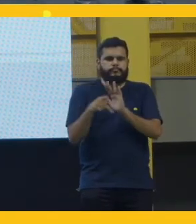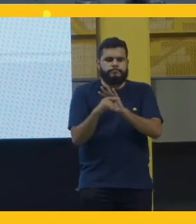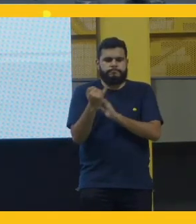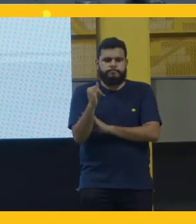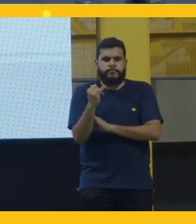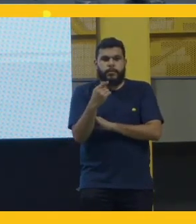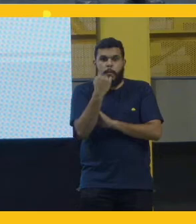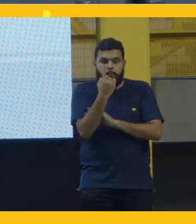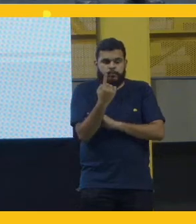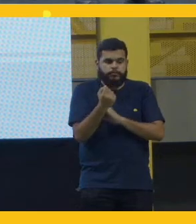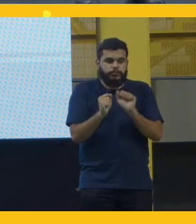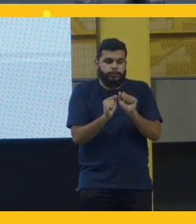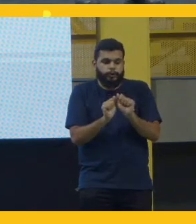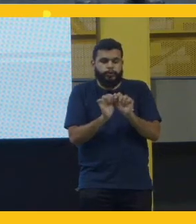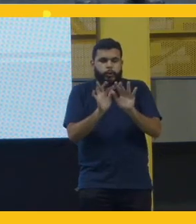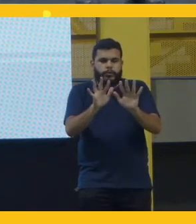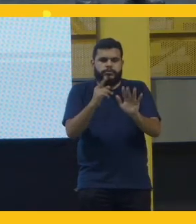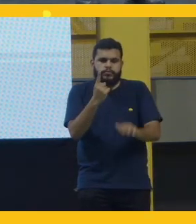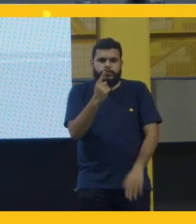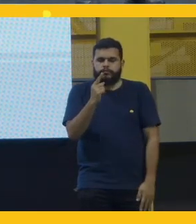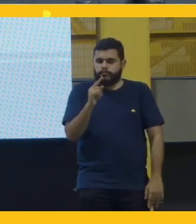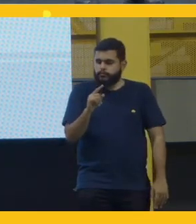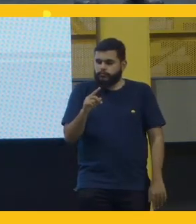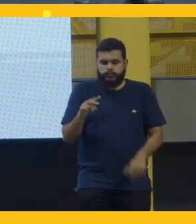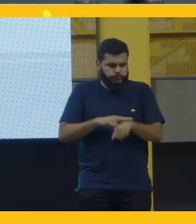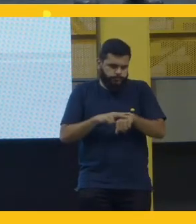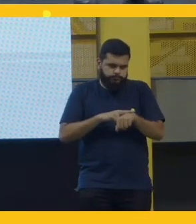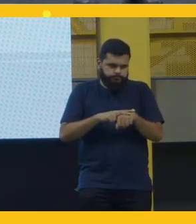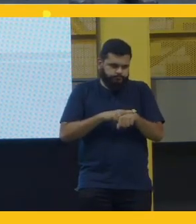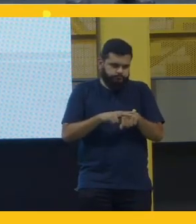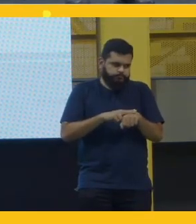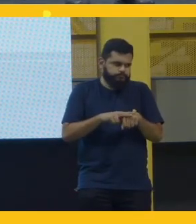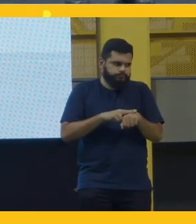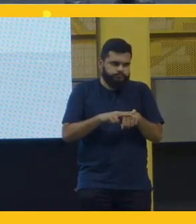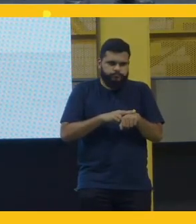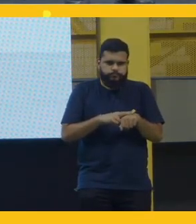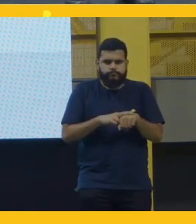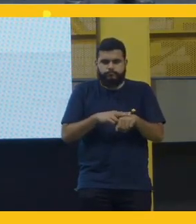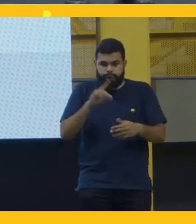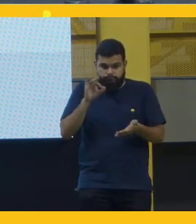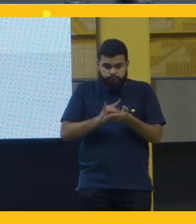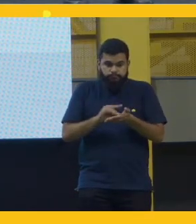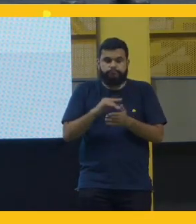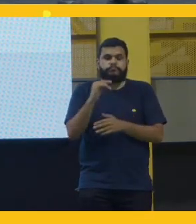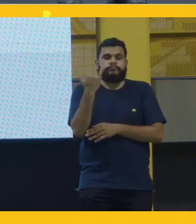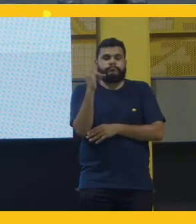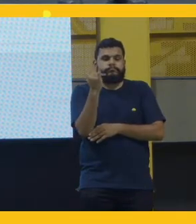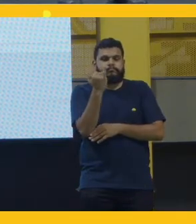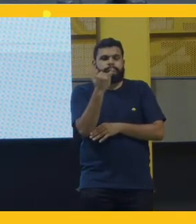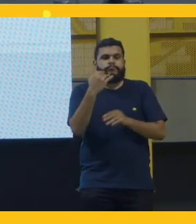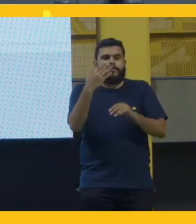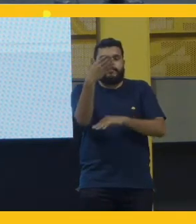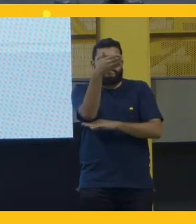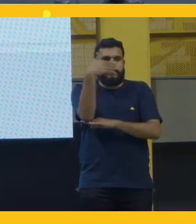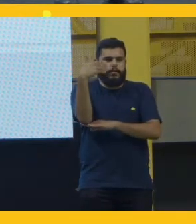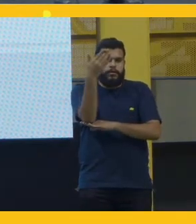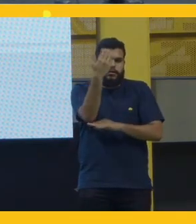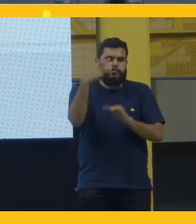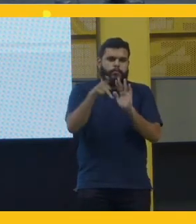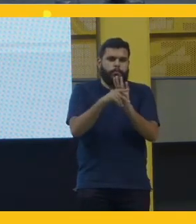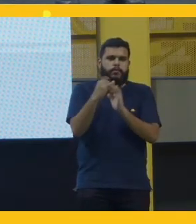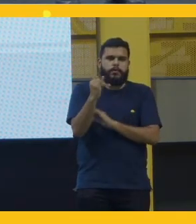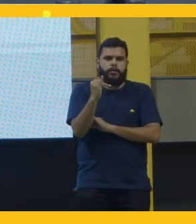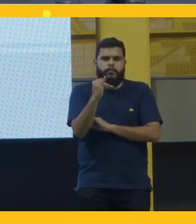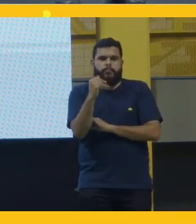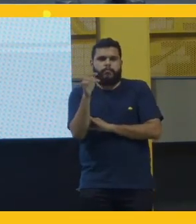única fonte de luz: verde. A bandeira da Itália apresenta, da esquerda